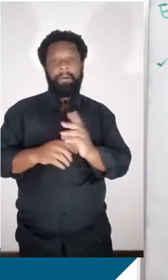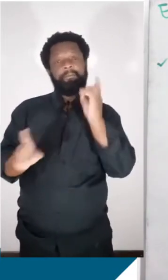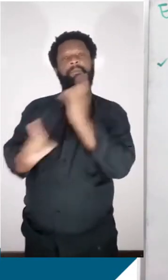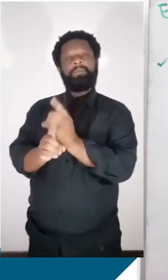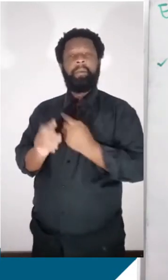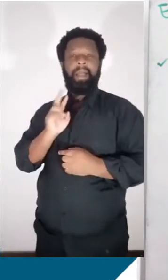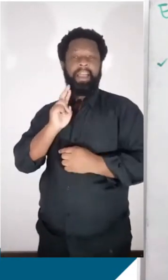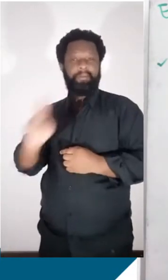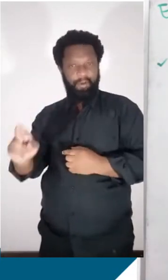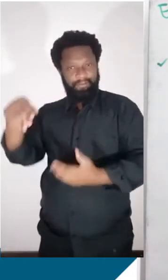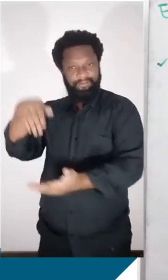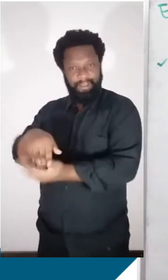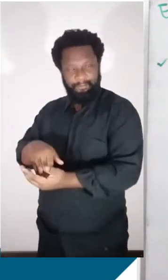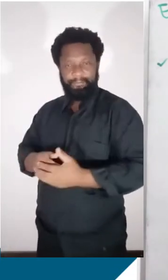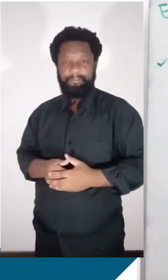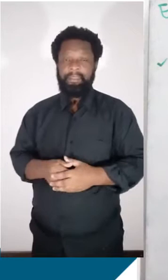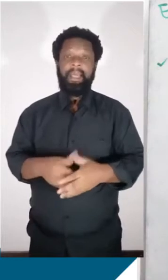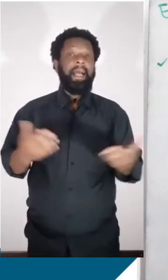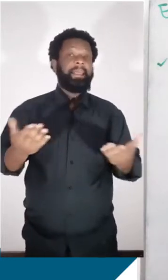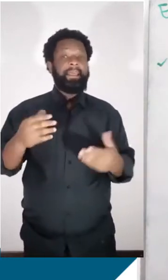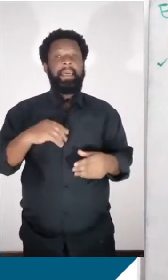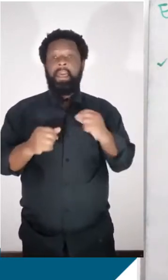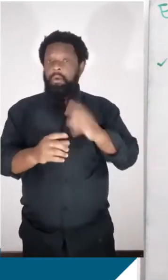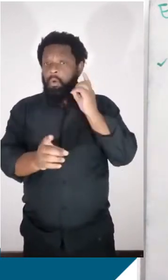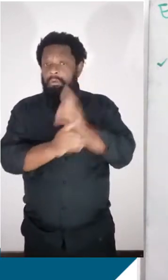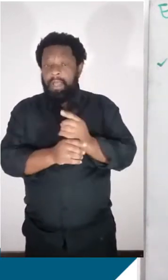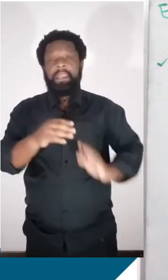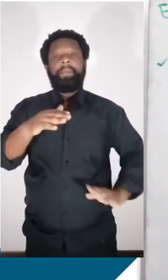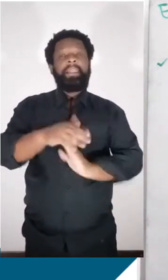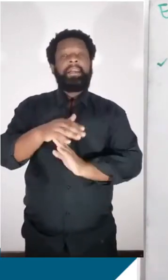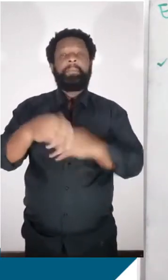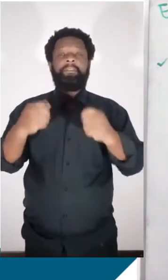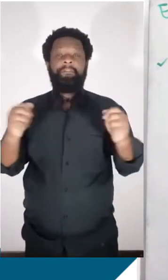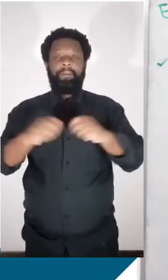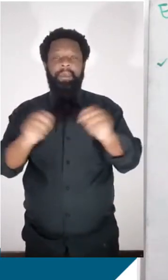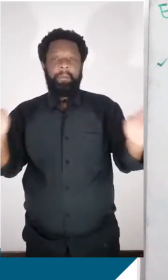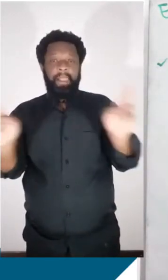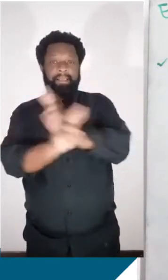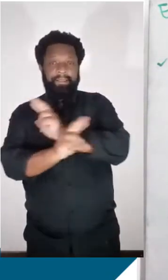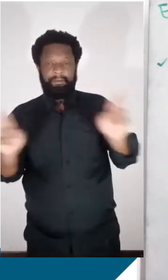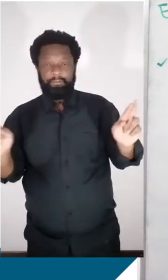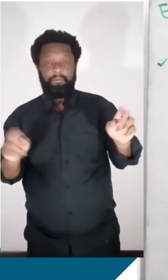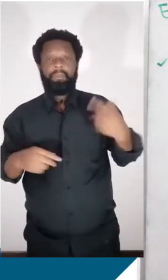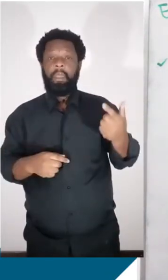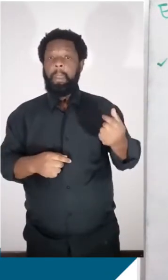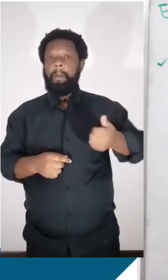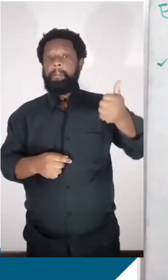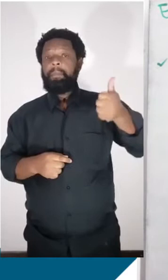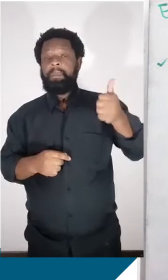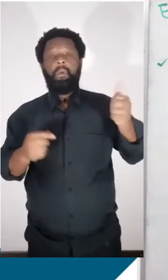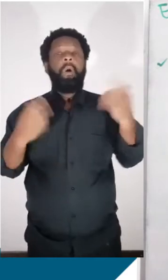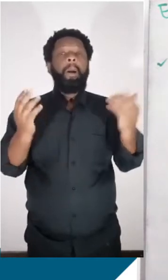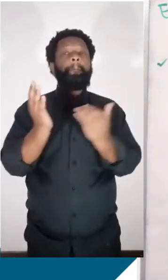para chegar na minha resposta final. Aqui, para eu descobrir o limitante, eu vou ter que relacionar os dois reagentes. Vou